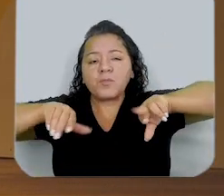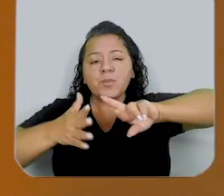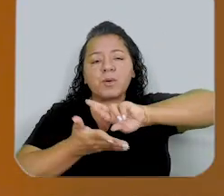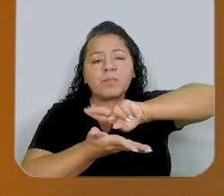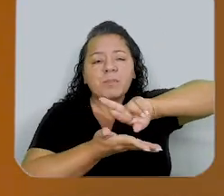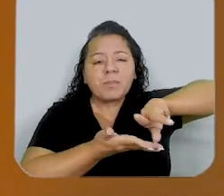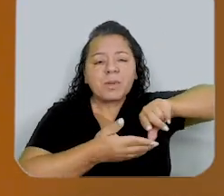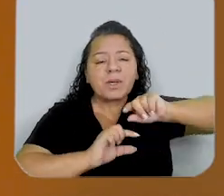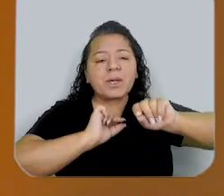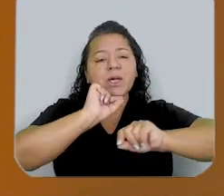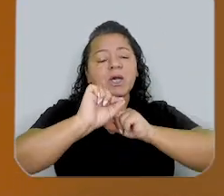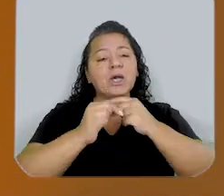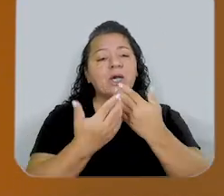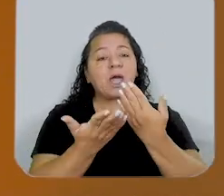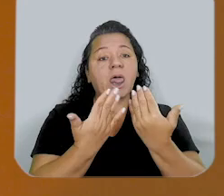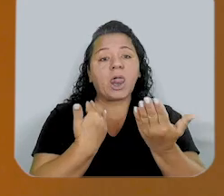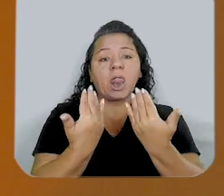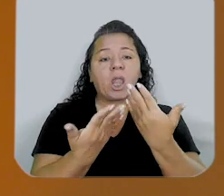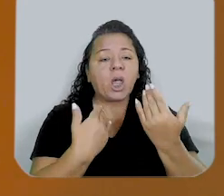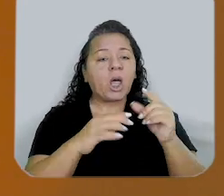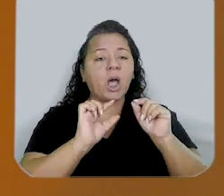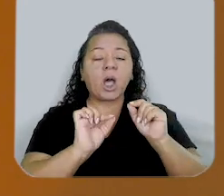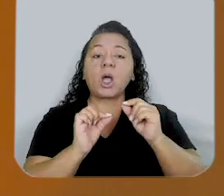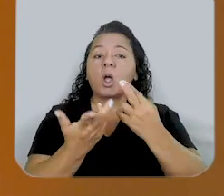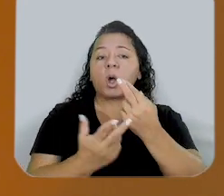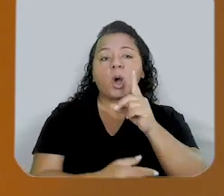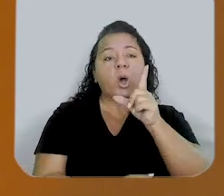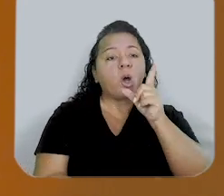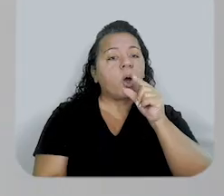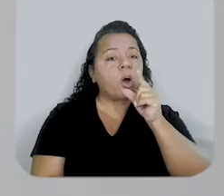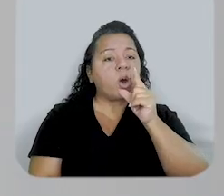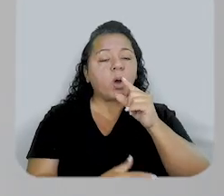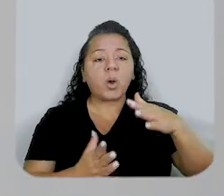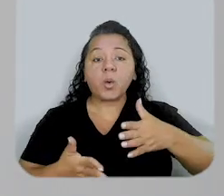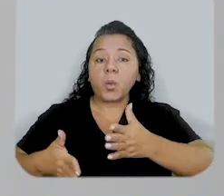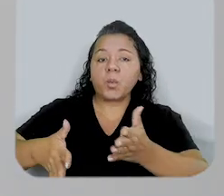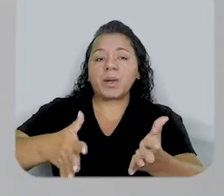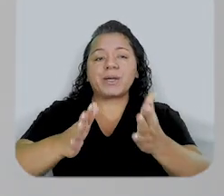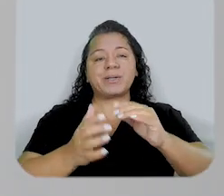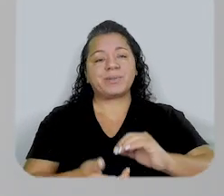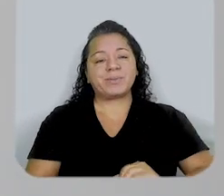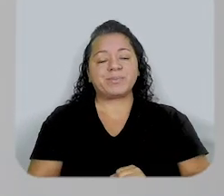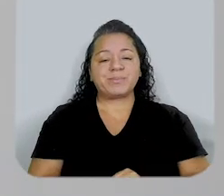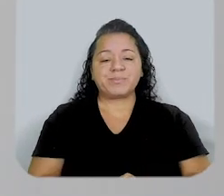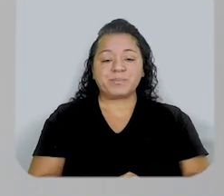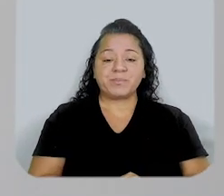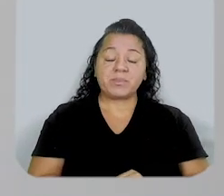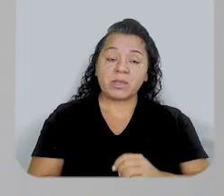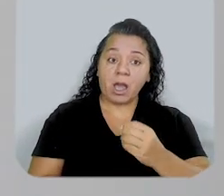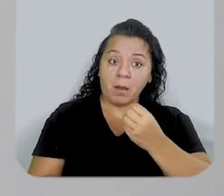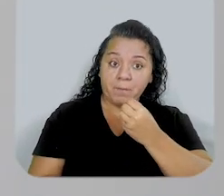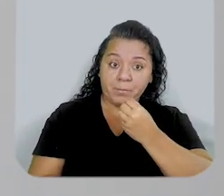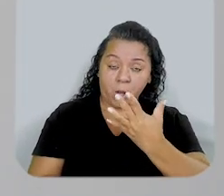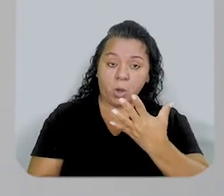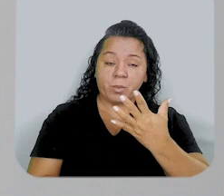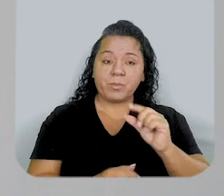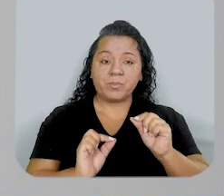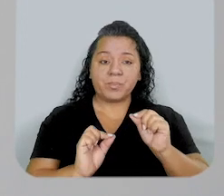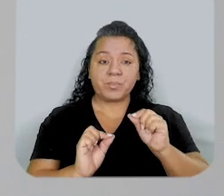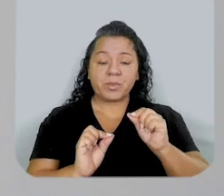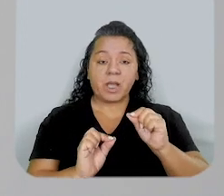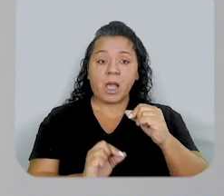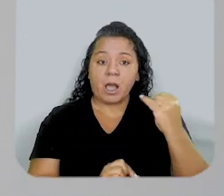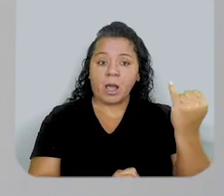uma experiência, um diálogo com o rio, cada um ao seu modo, né? Bom, a importância que ela tem para